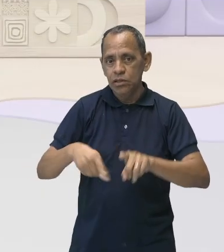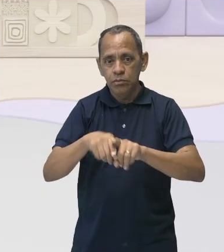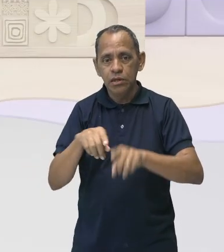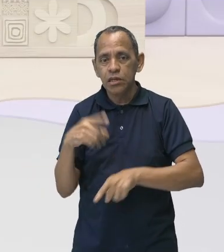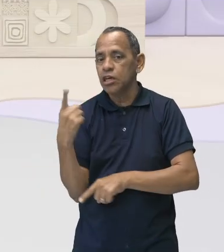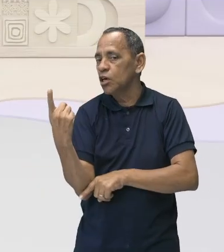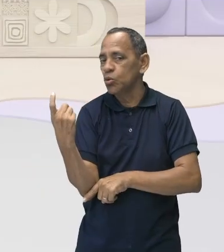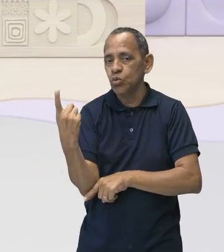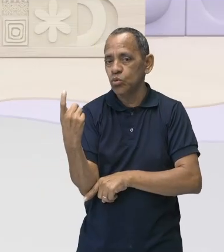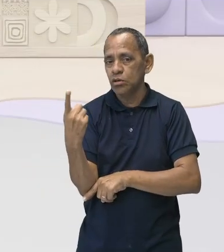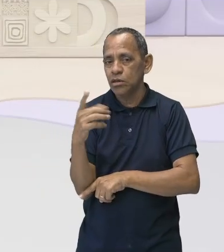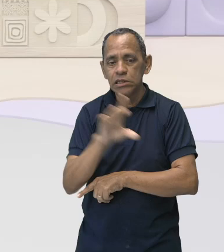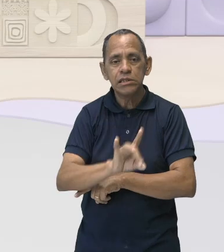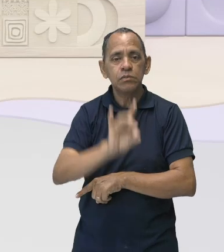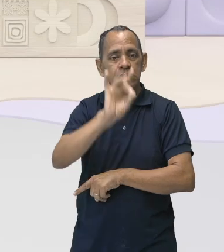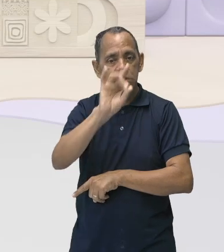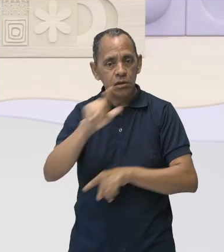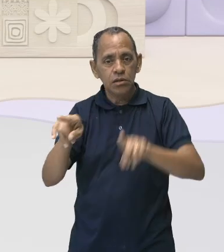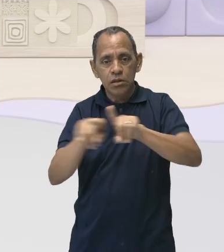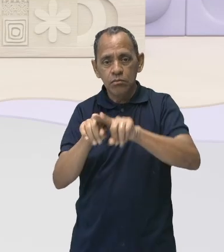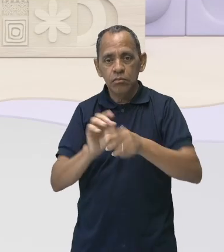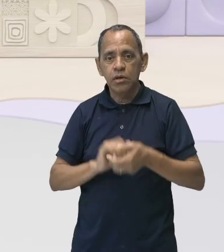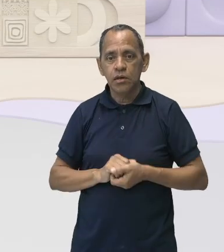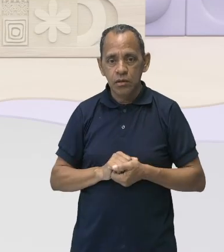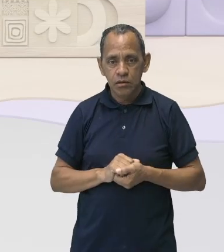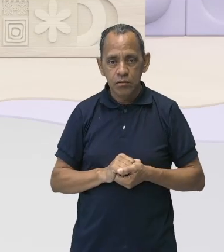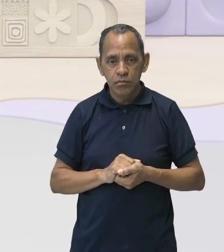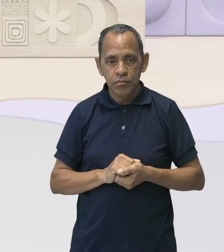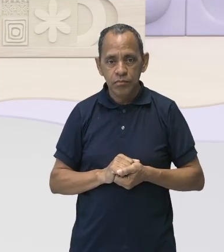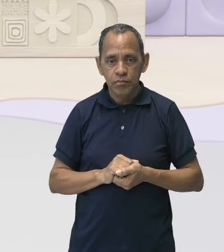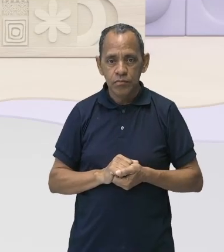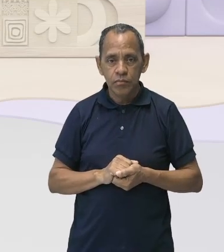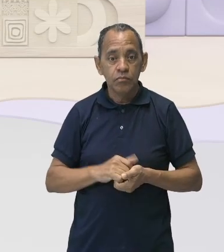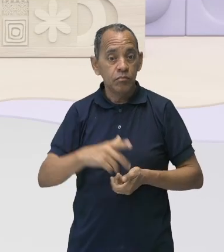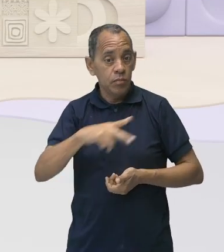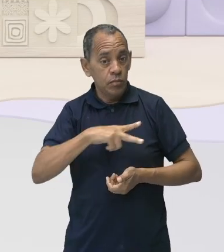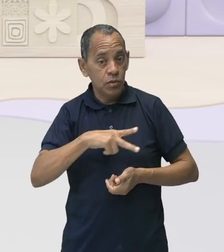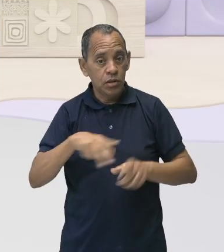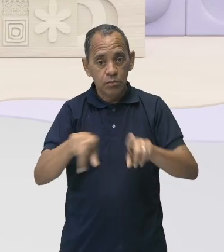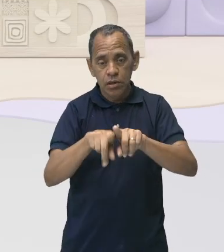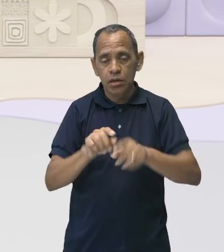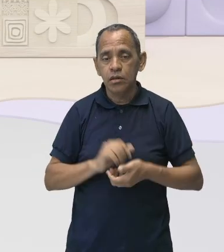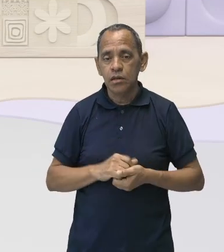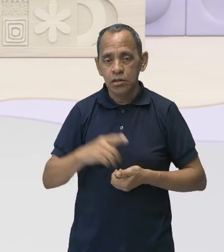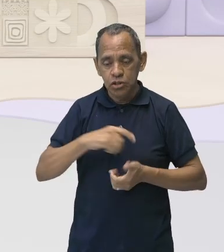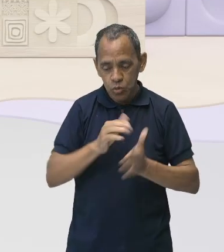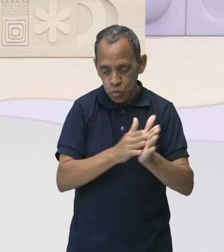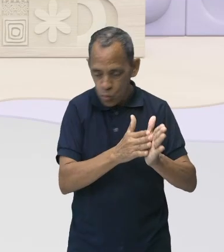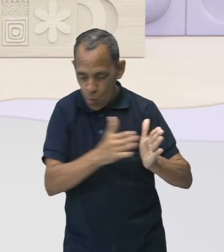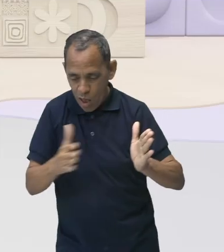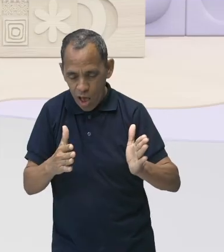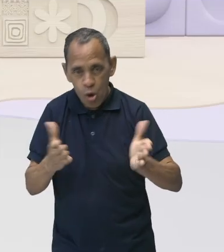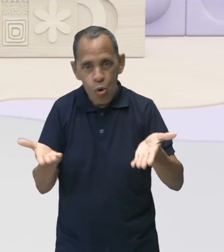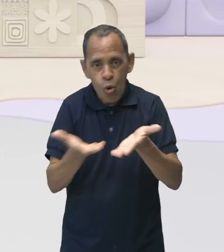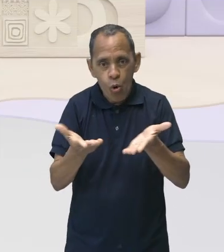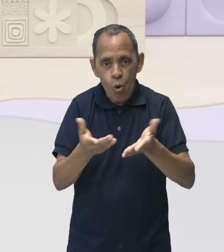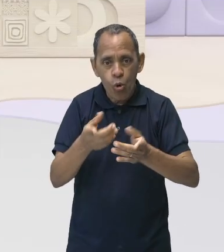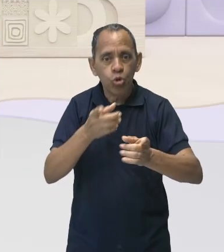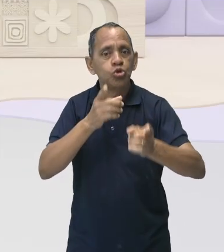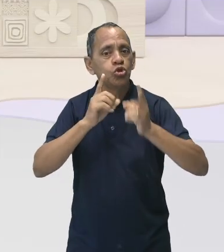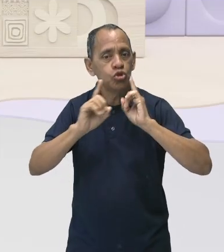única, especial e irrepetível. Então, fizemos toda essa caminhada hoje nesse